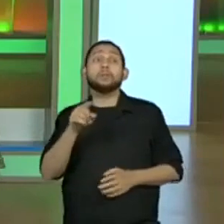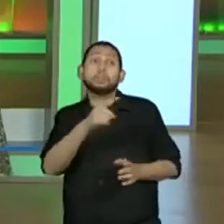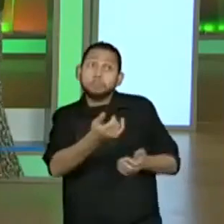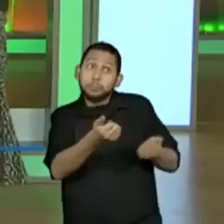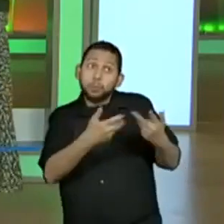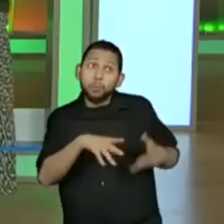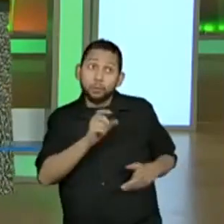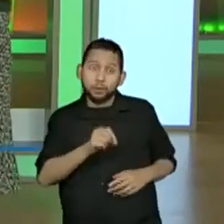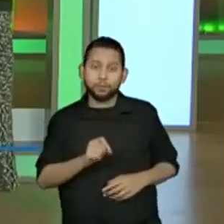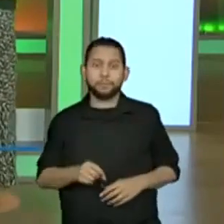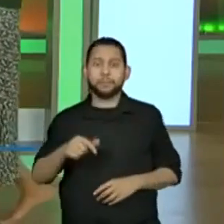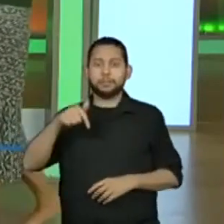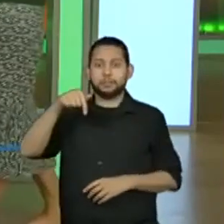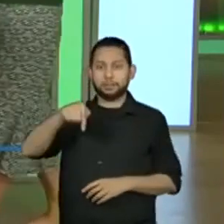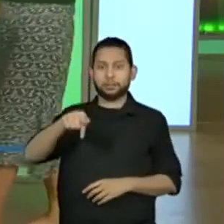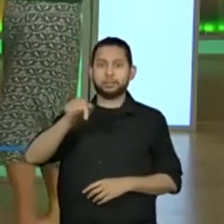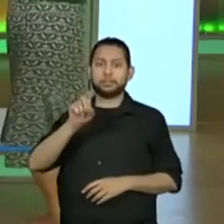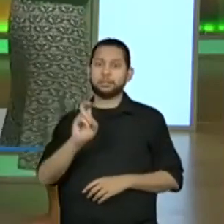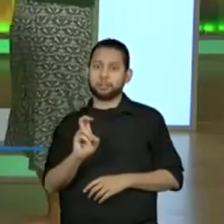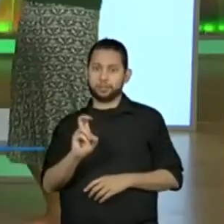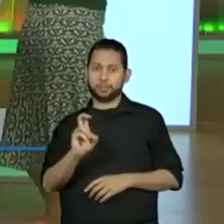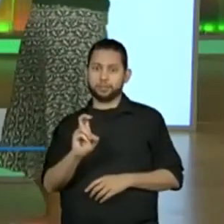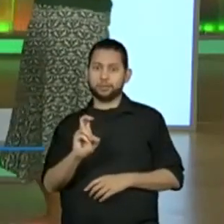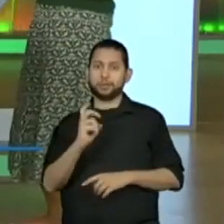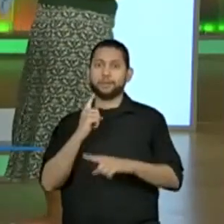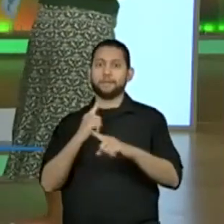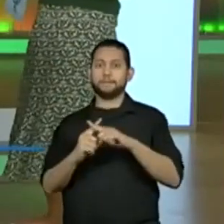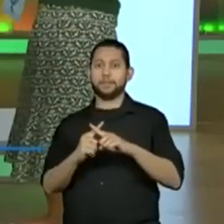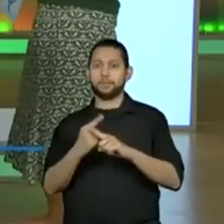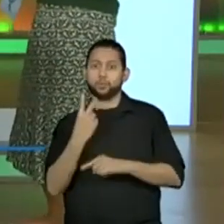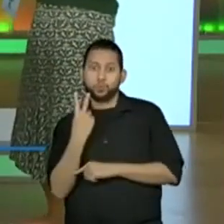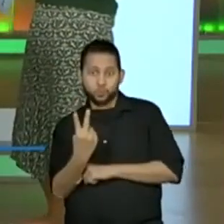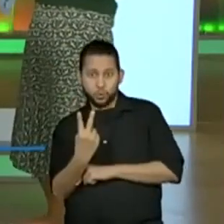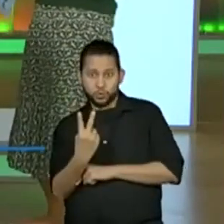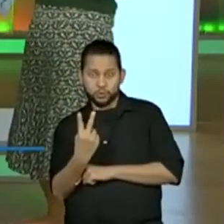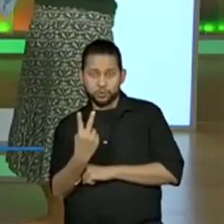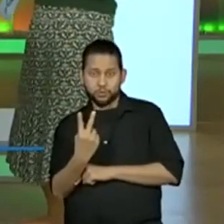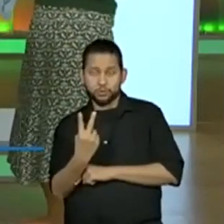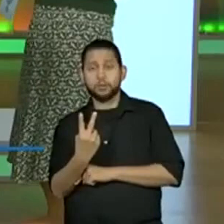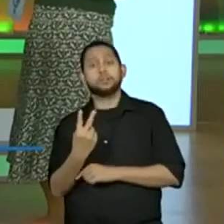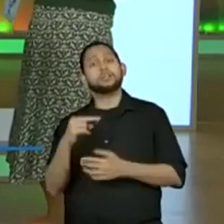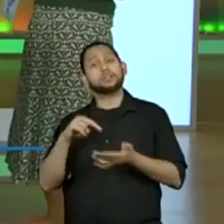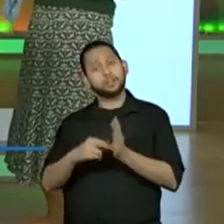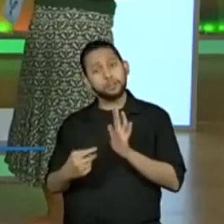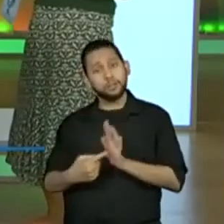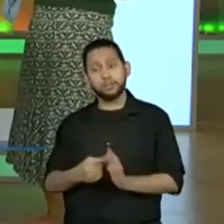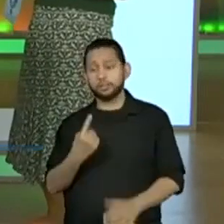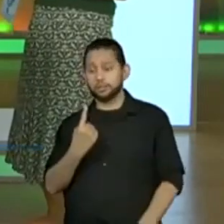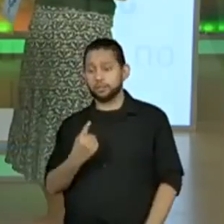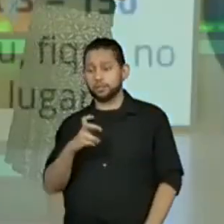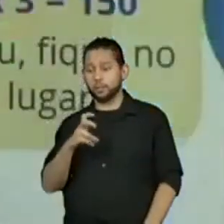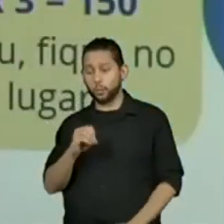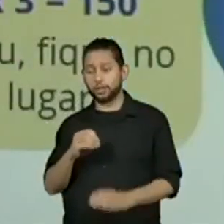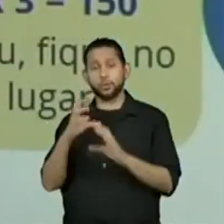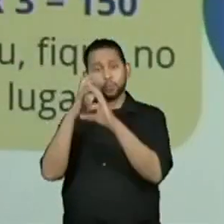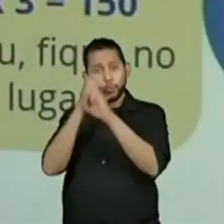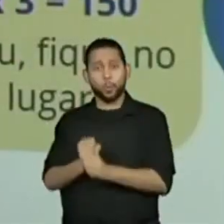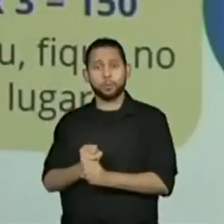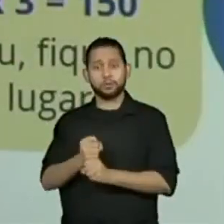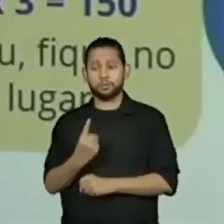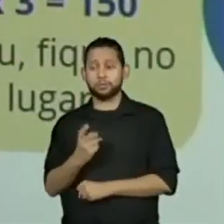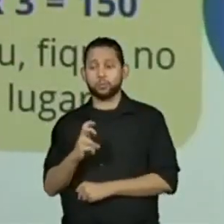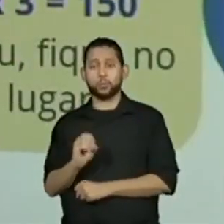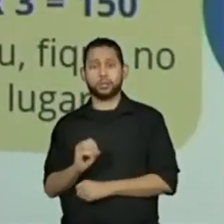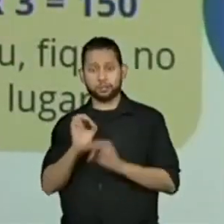seguinte, Pro, vamos lá. Que vamos 75 lá. Vezes 2 é igual a 150, é isso? Isso.